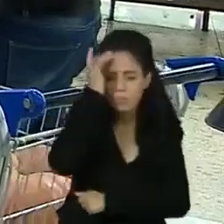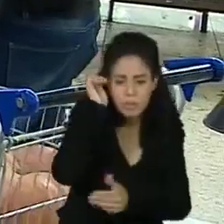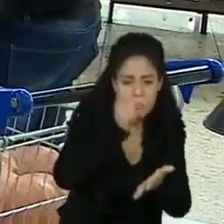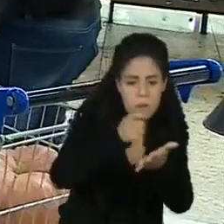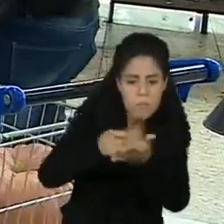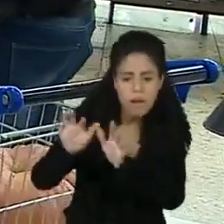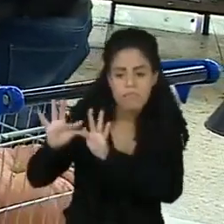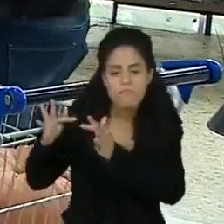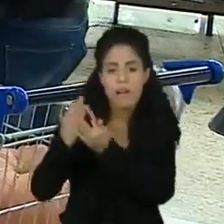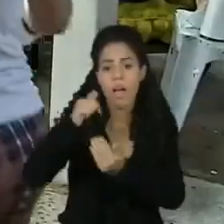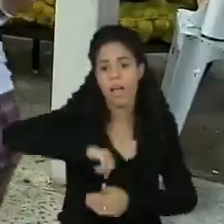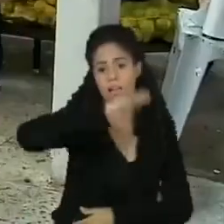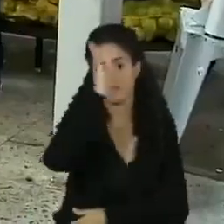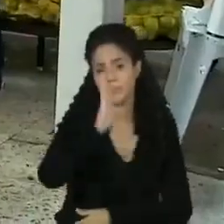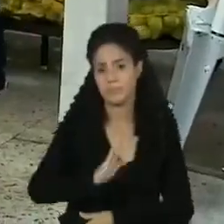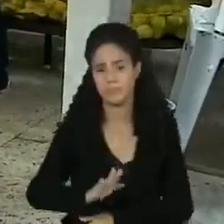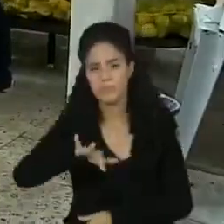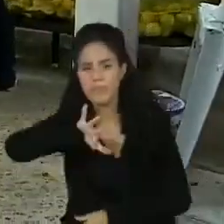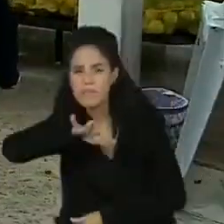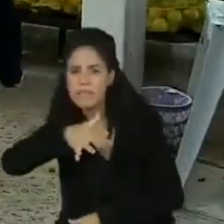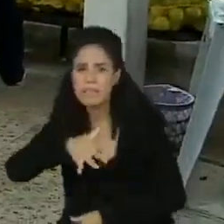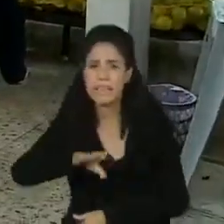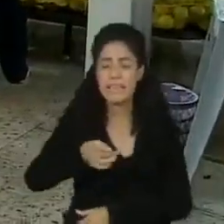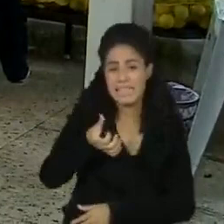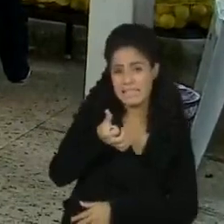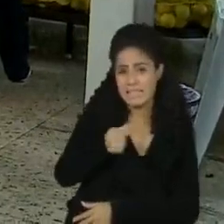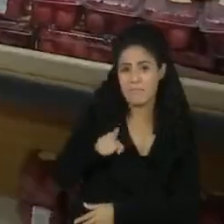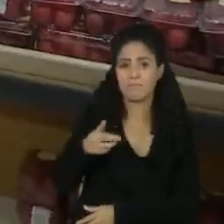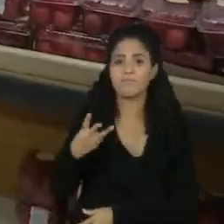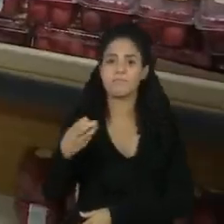sua família no Brasil deveria ser de